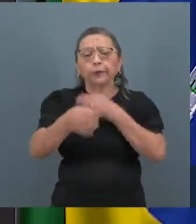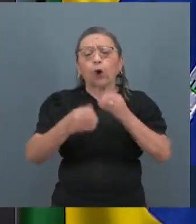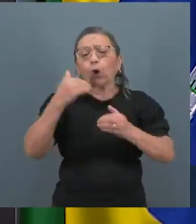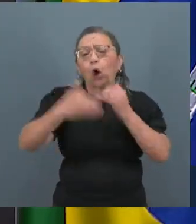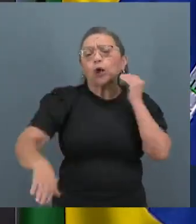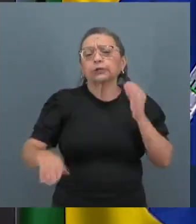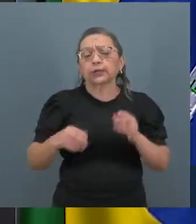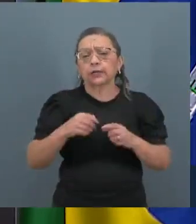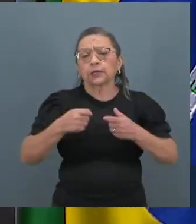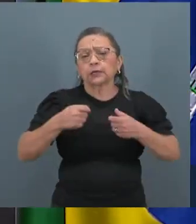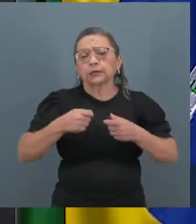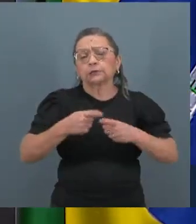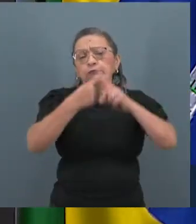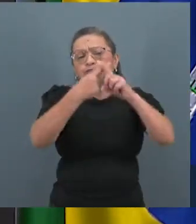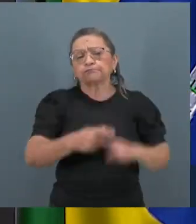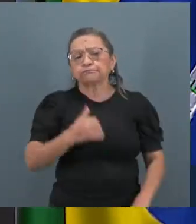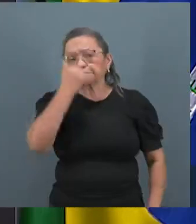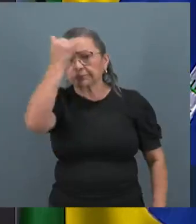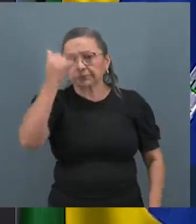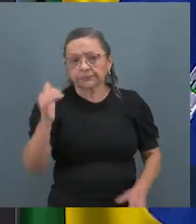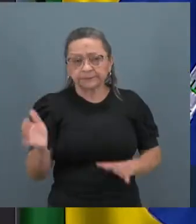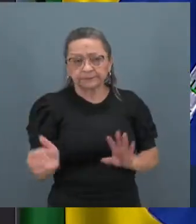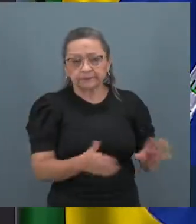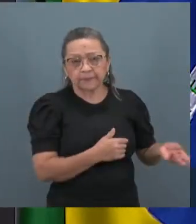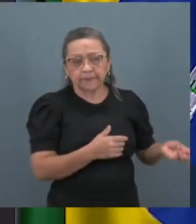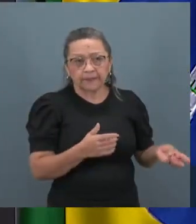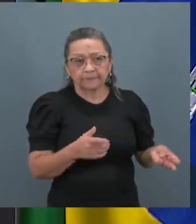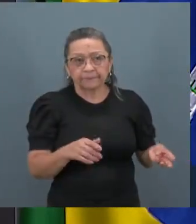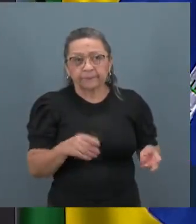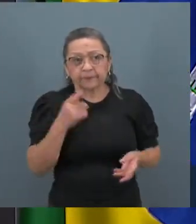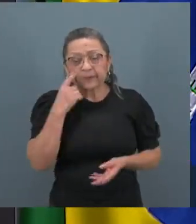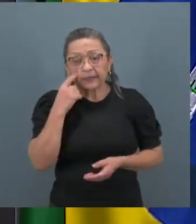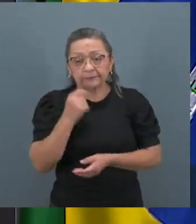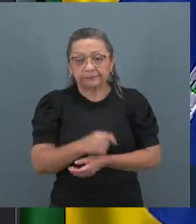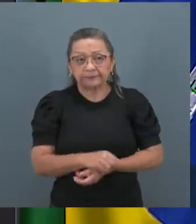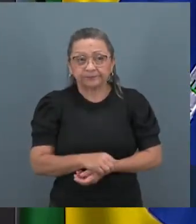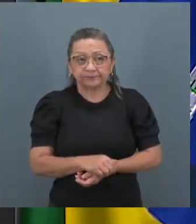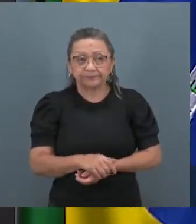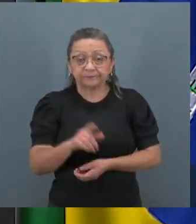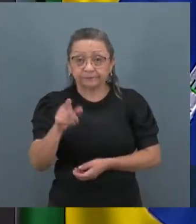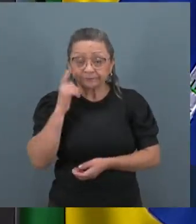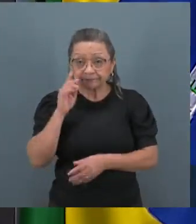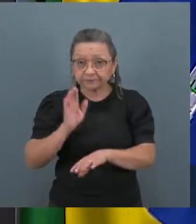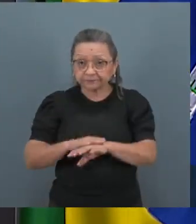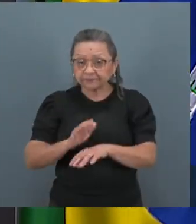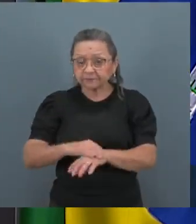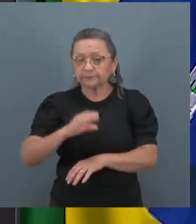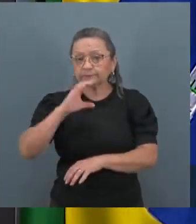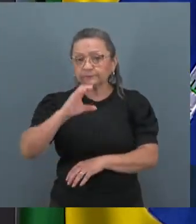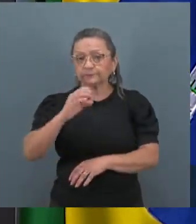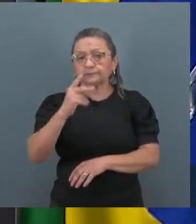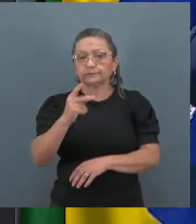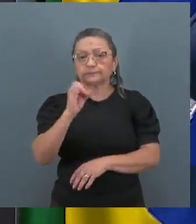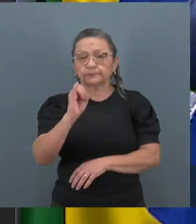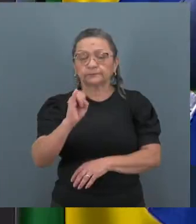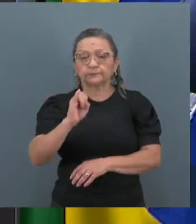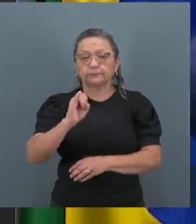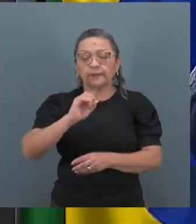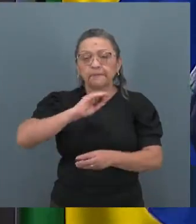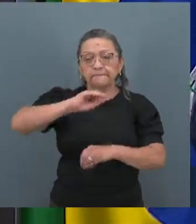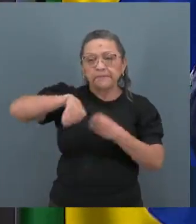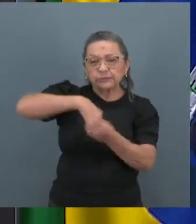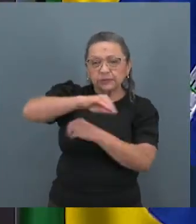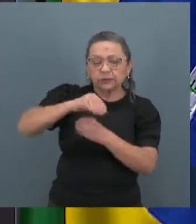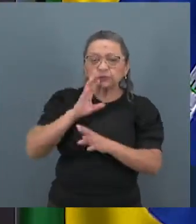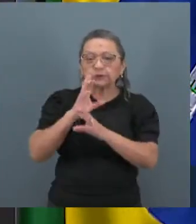azar. Agora vamos lá. A própria CPI da manipulação de resultados, que eu faço